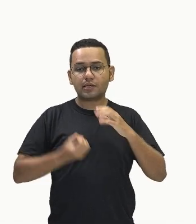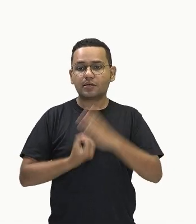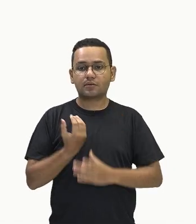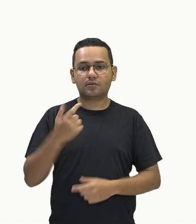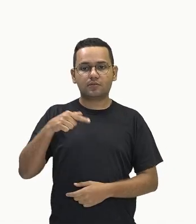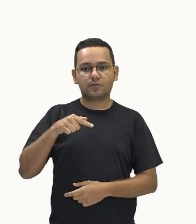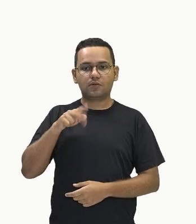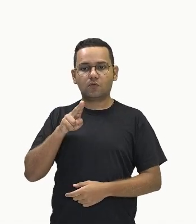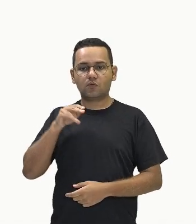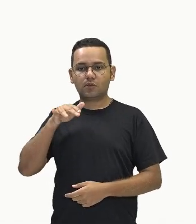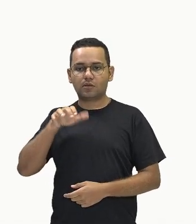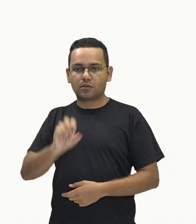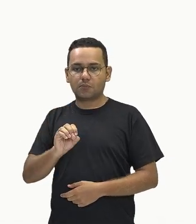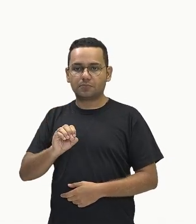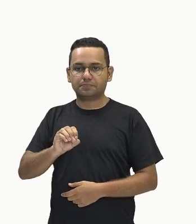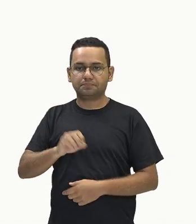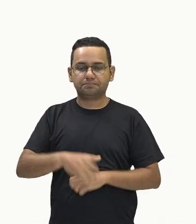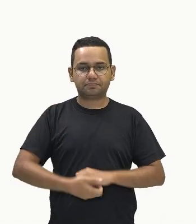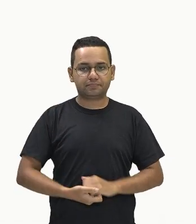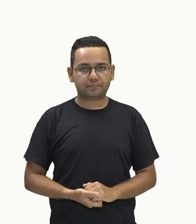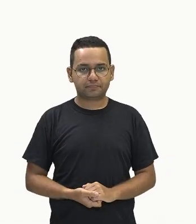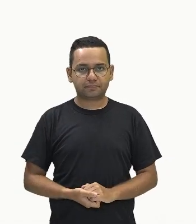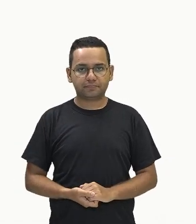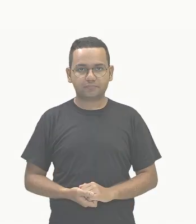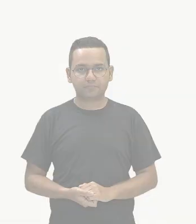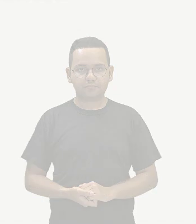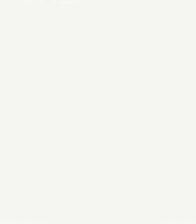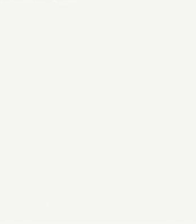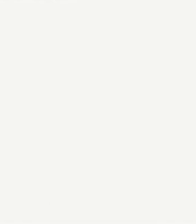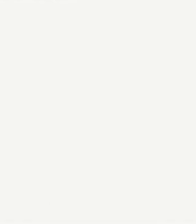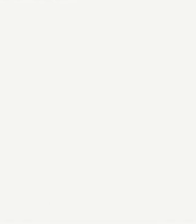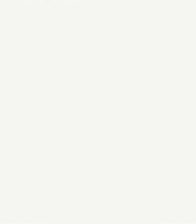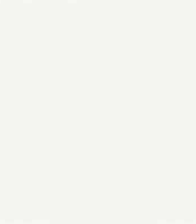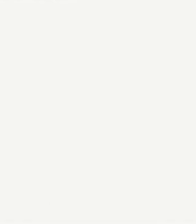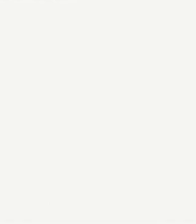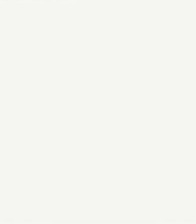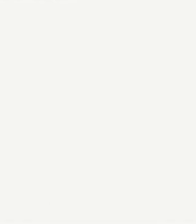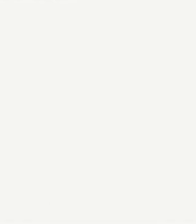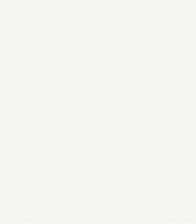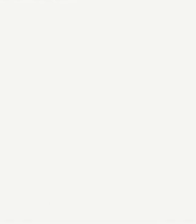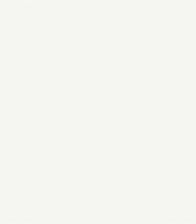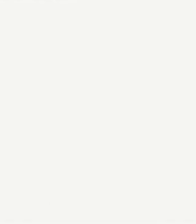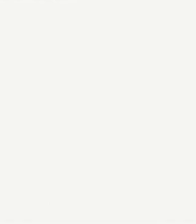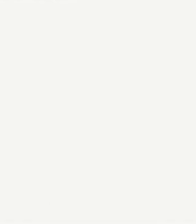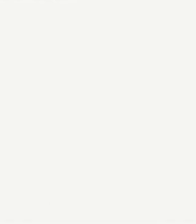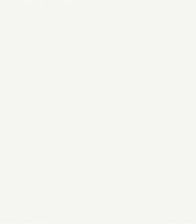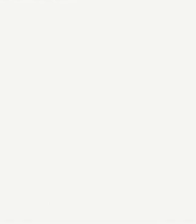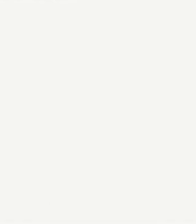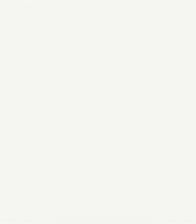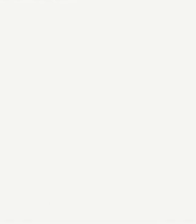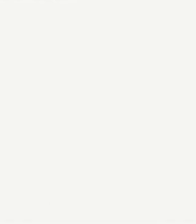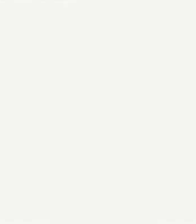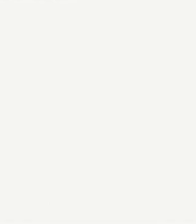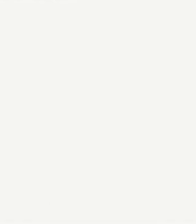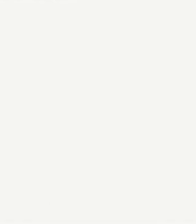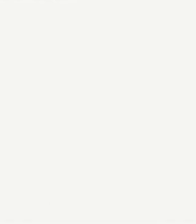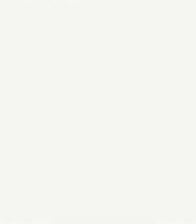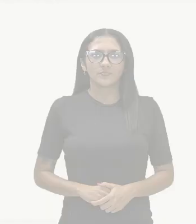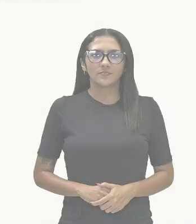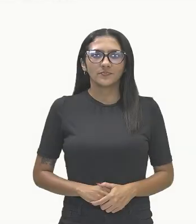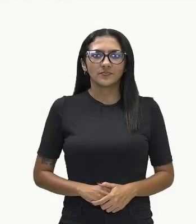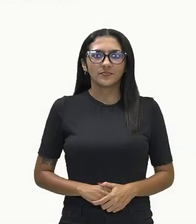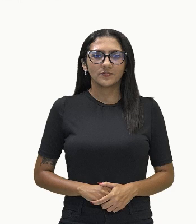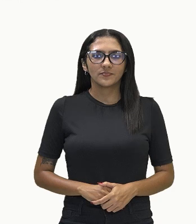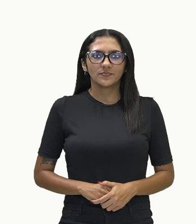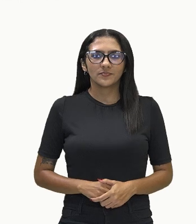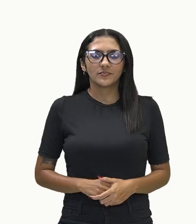o quimo. E no intestino delgado, que ocorre a maior parte da digestão